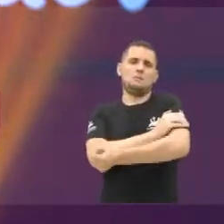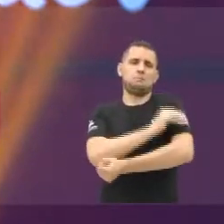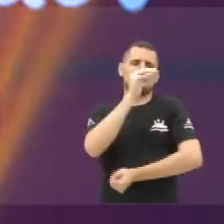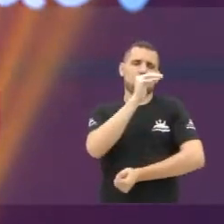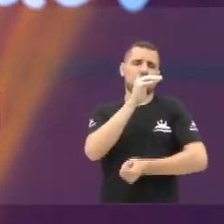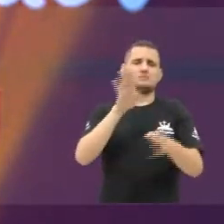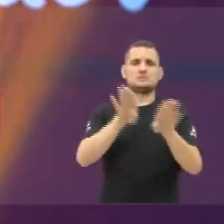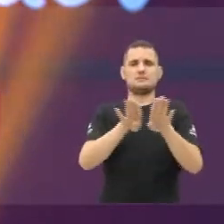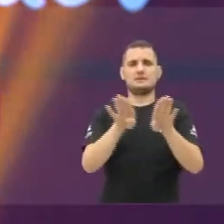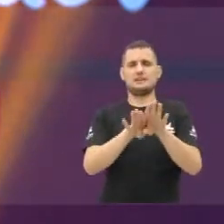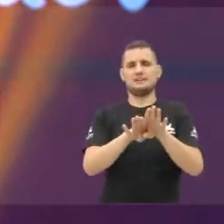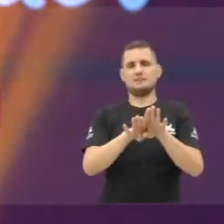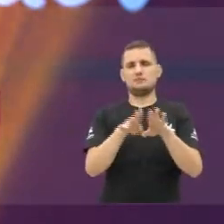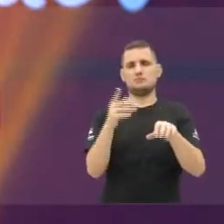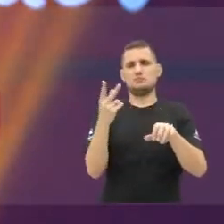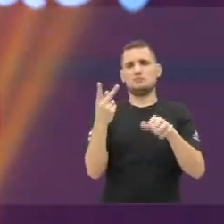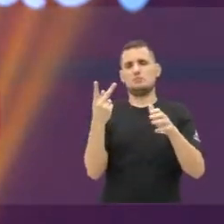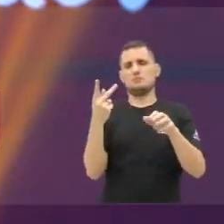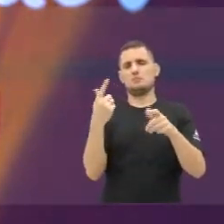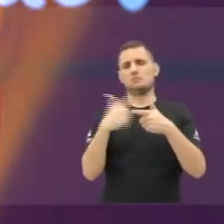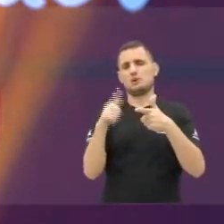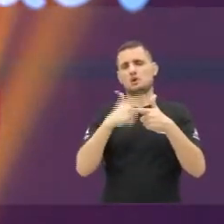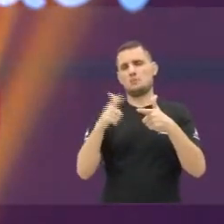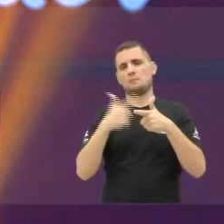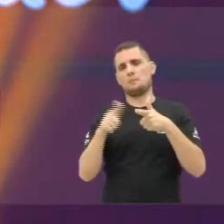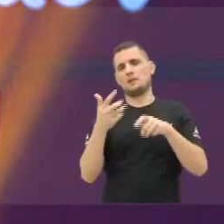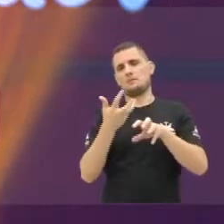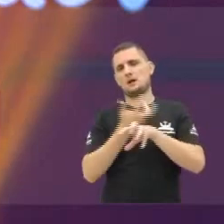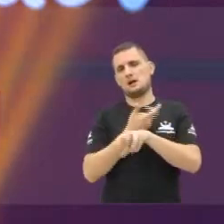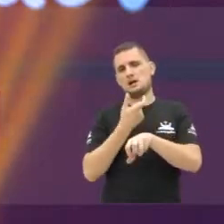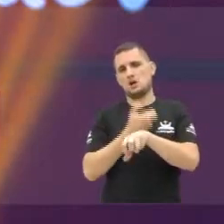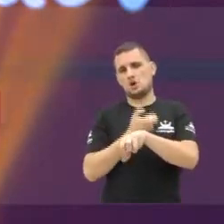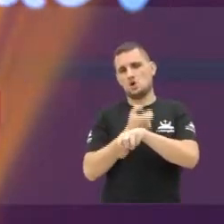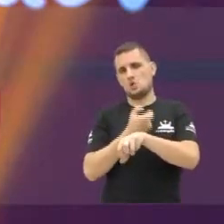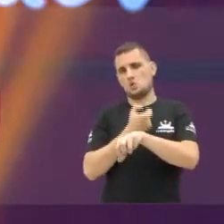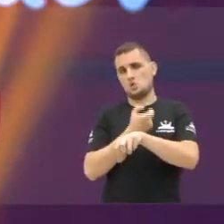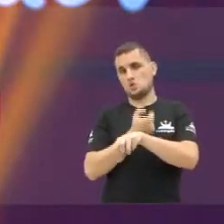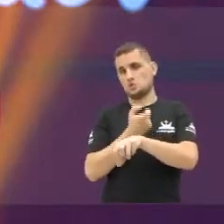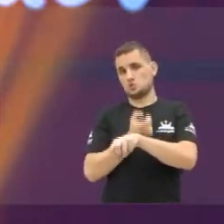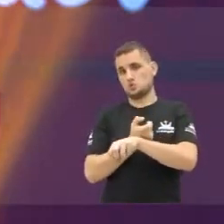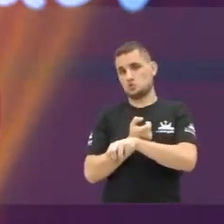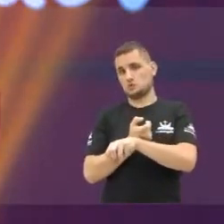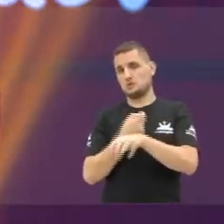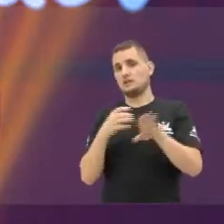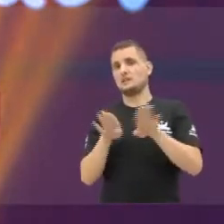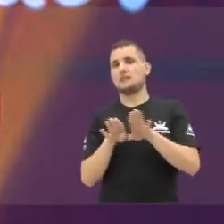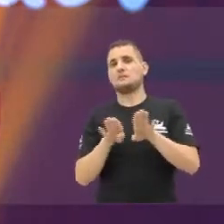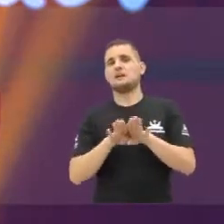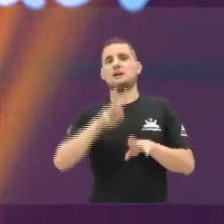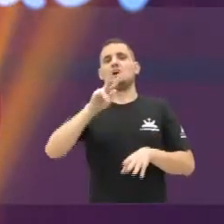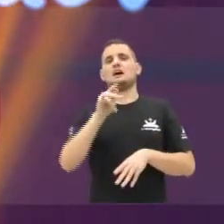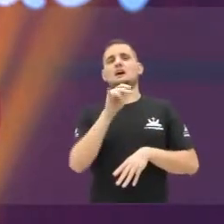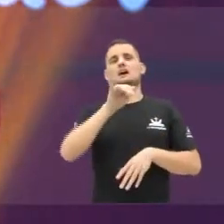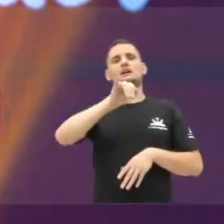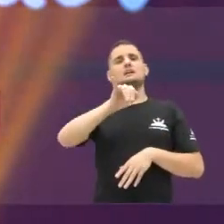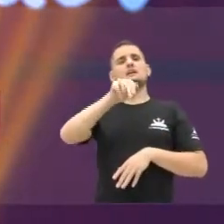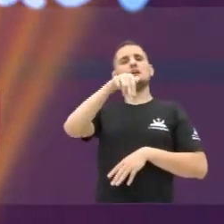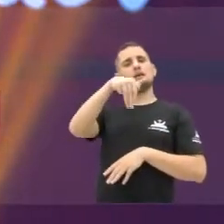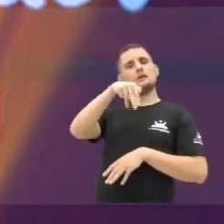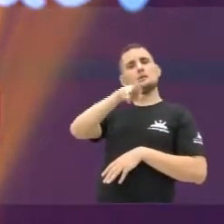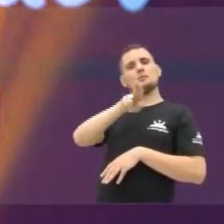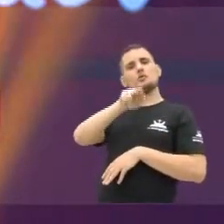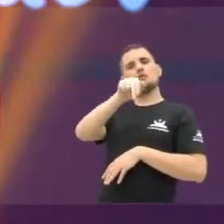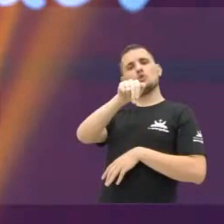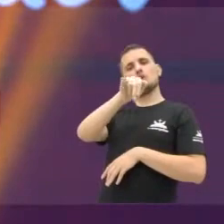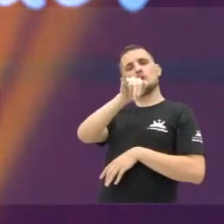osteoporose, e abaixa a imunidade das pessoas. Olha o que leva a solidão, e é